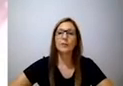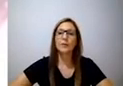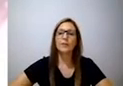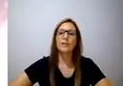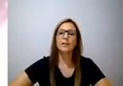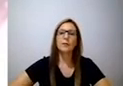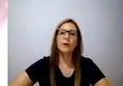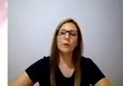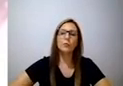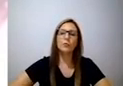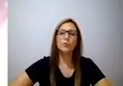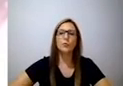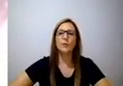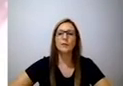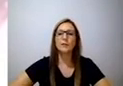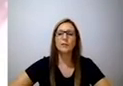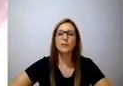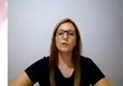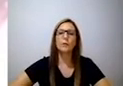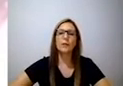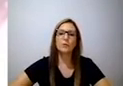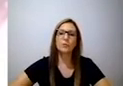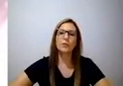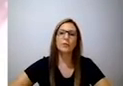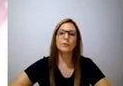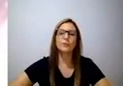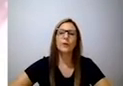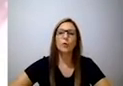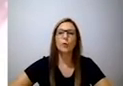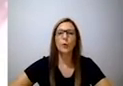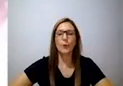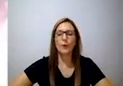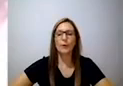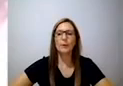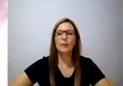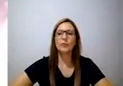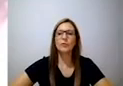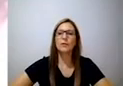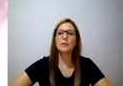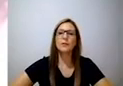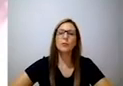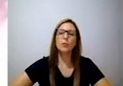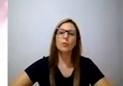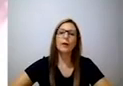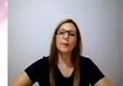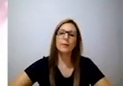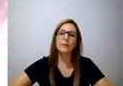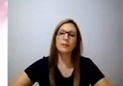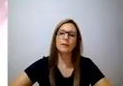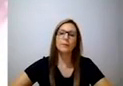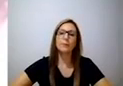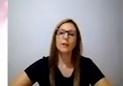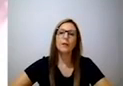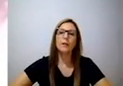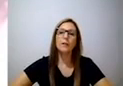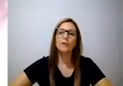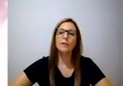eficaz de prevenção é o uso do preservativo masculino, o popularmente conhecido como